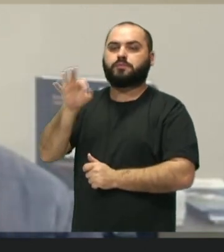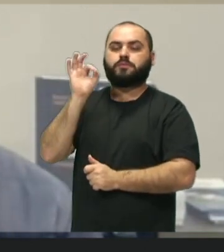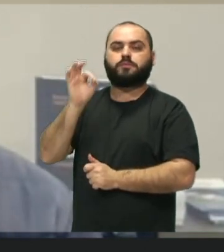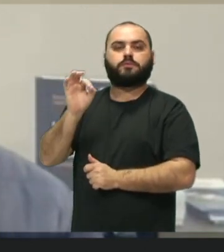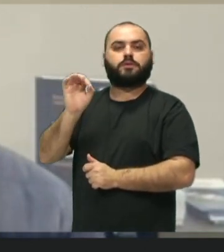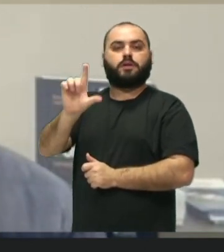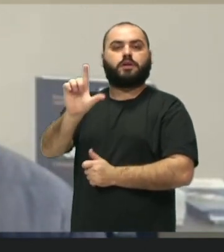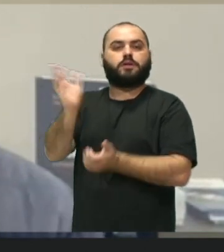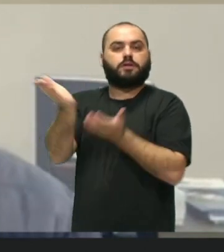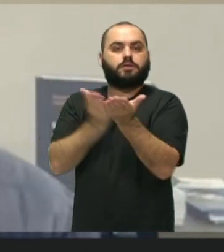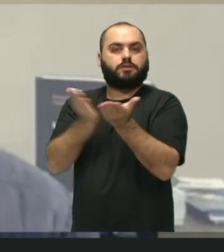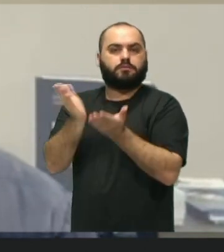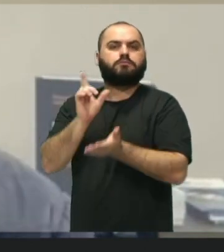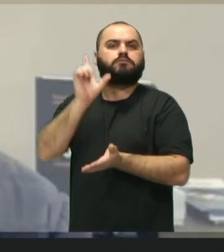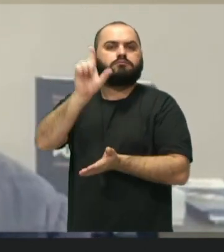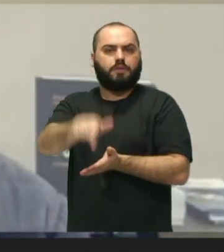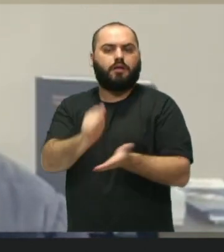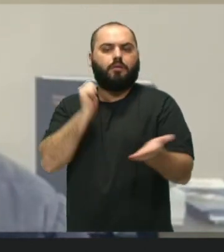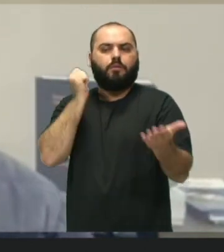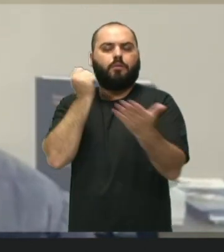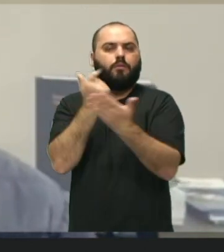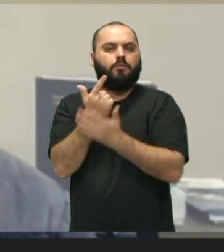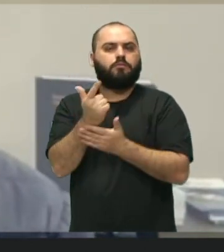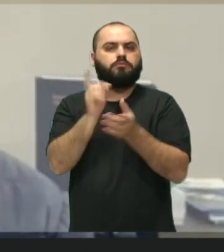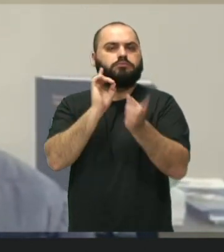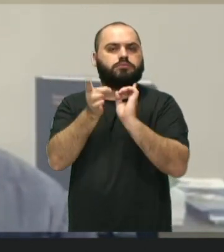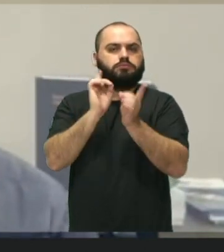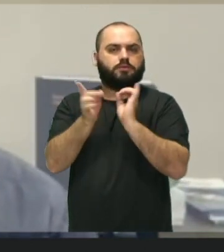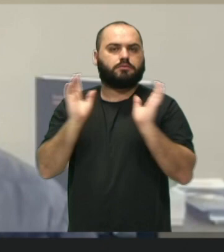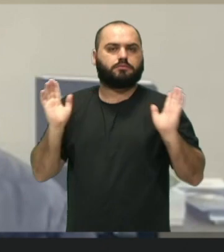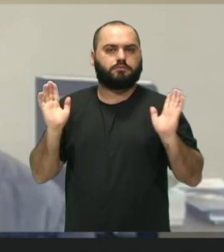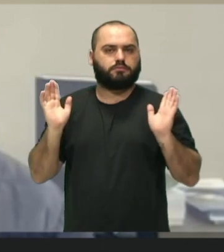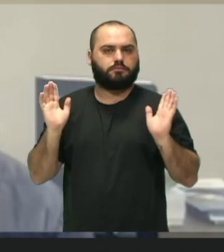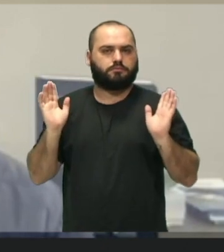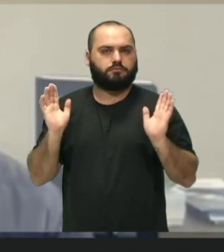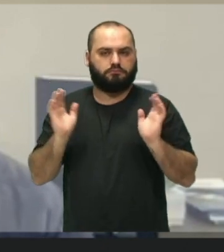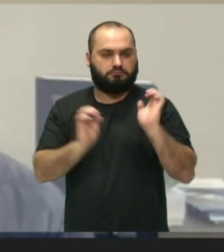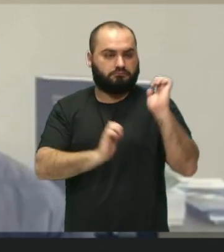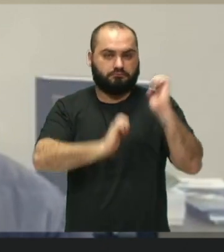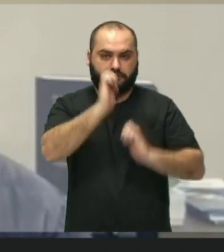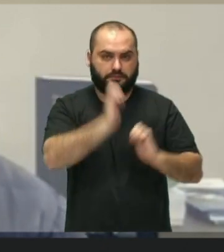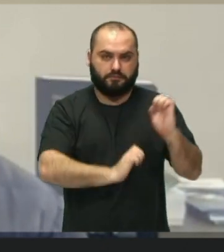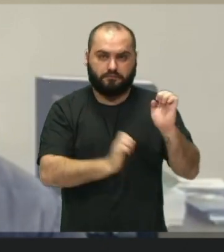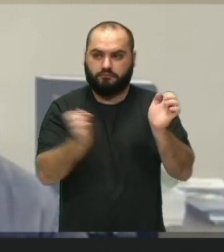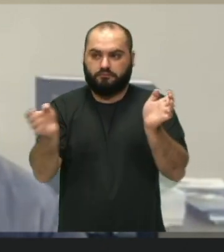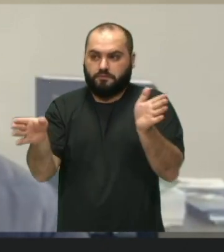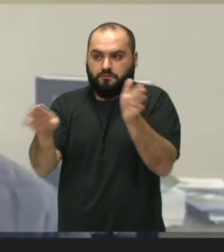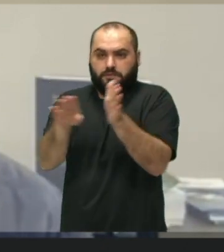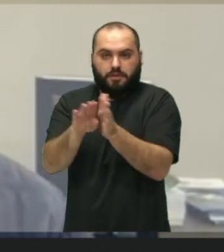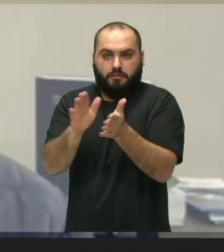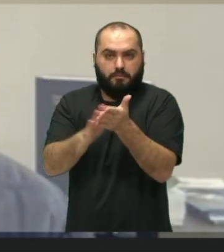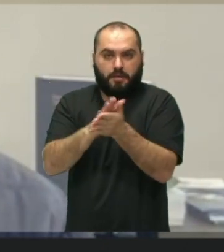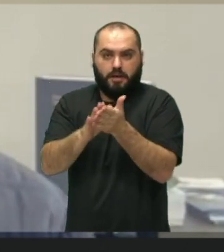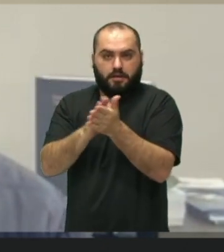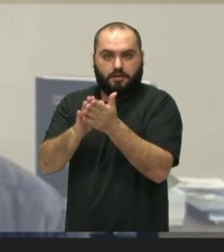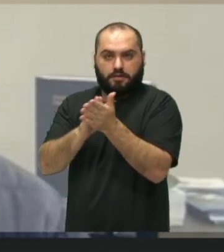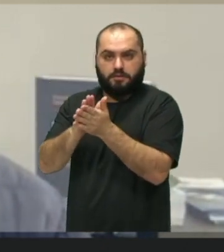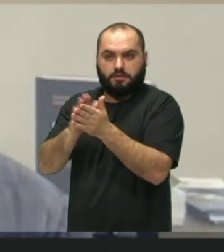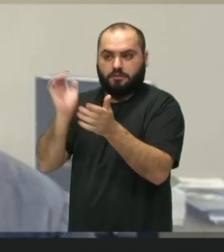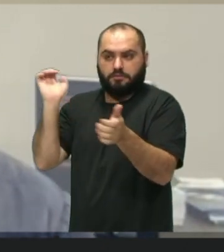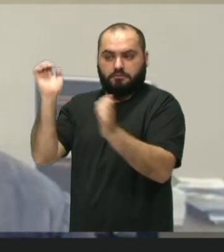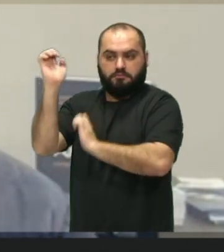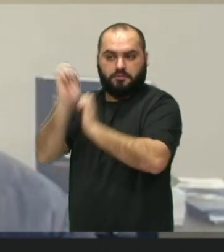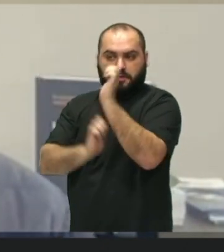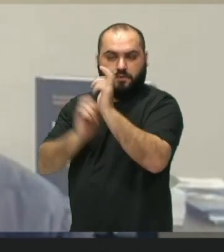chama de uma compra técnica, né? Então eles compram tecnicamente. Essas empresas elas não receberão mais os fornecedores da mesma